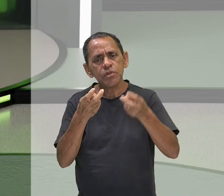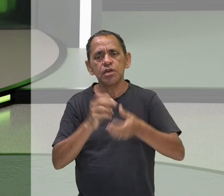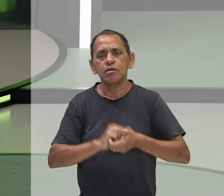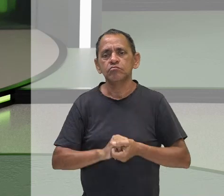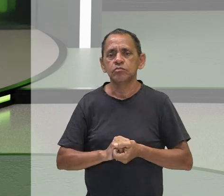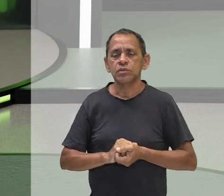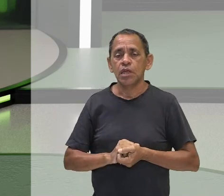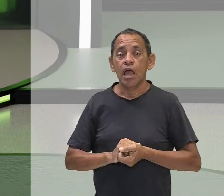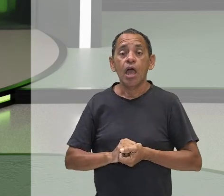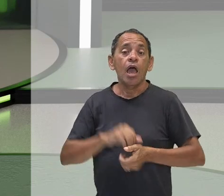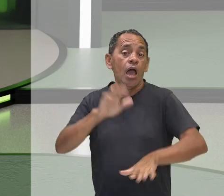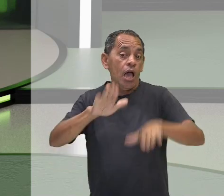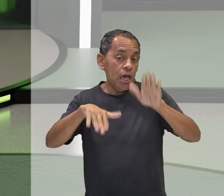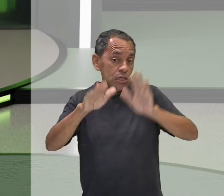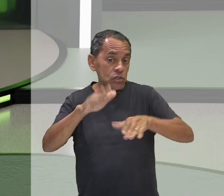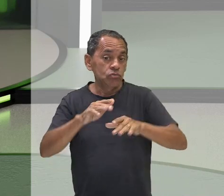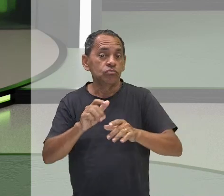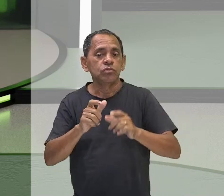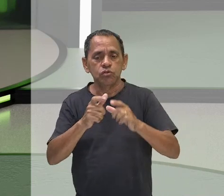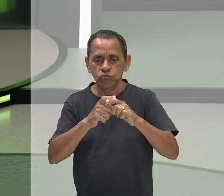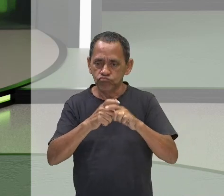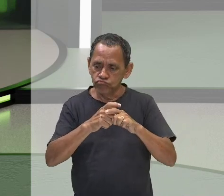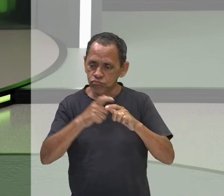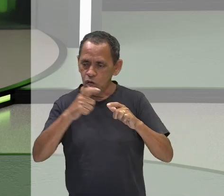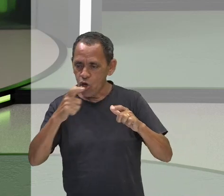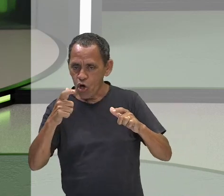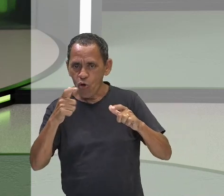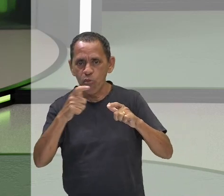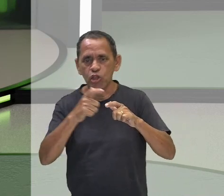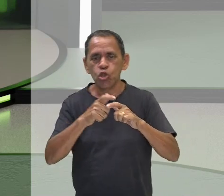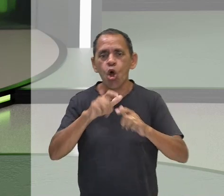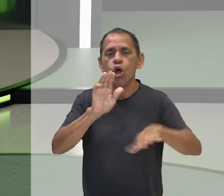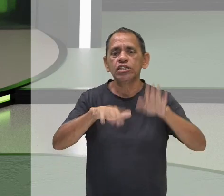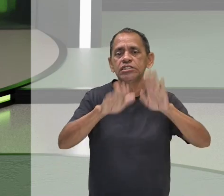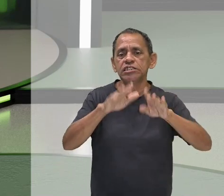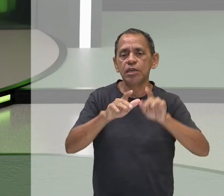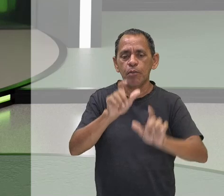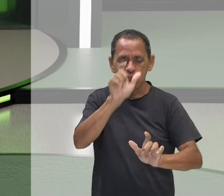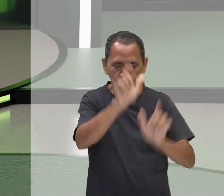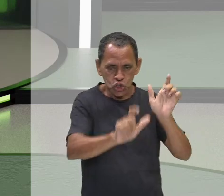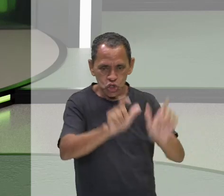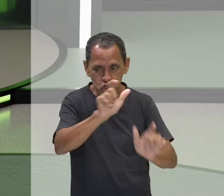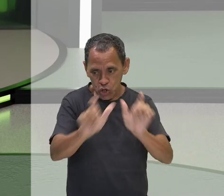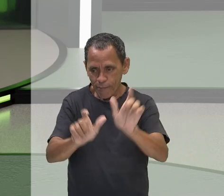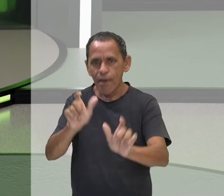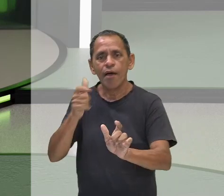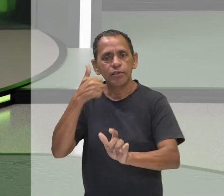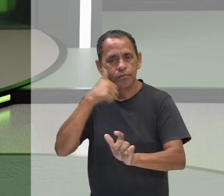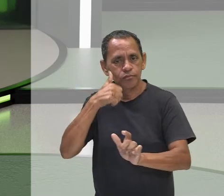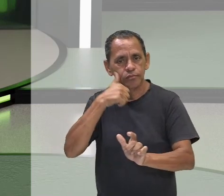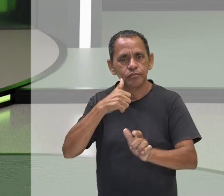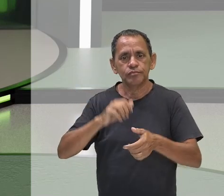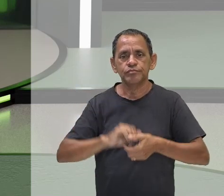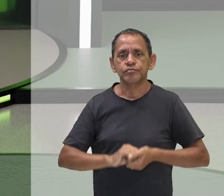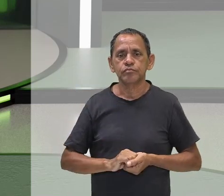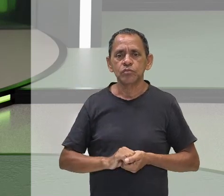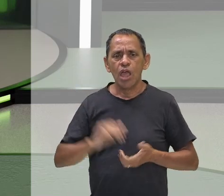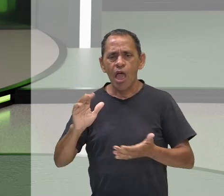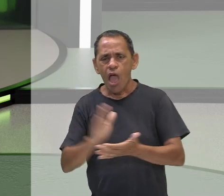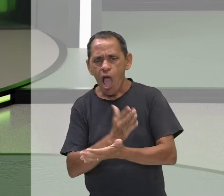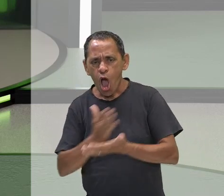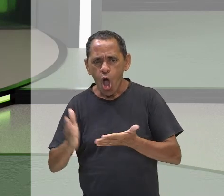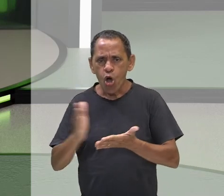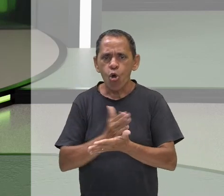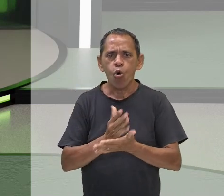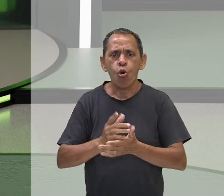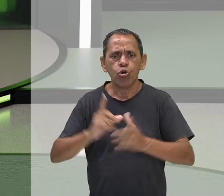variar de um indivíduo para outro. Em geral, alguns profissionais relatam que se a gente fechar